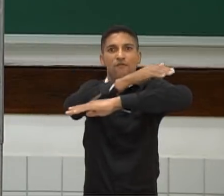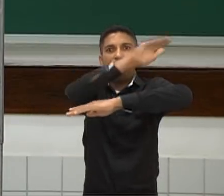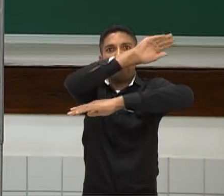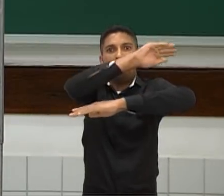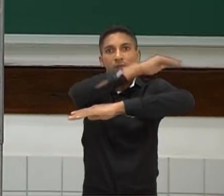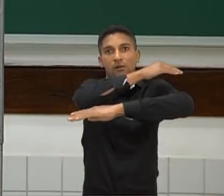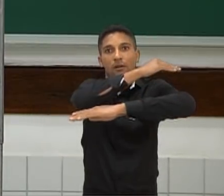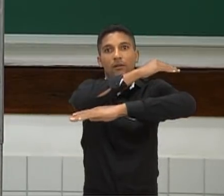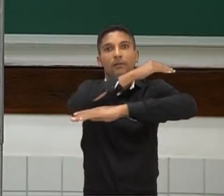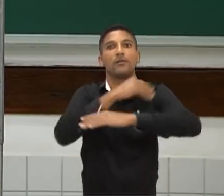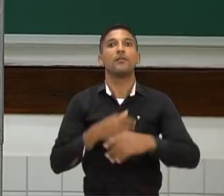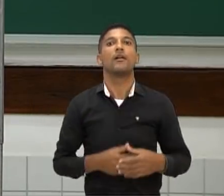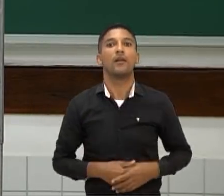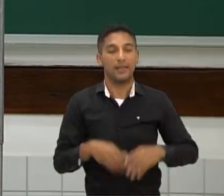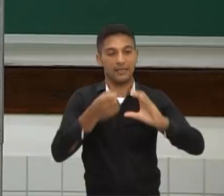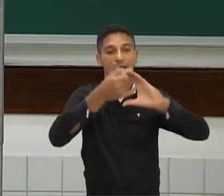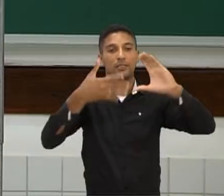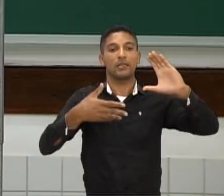desenvolvimento das cidades.